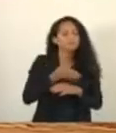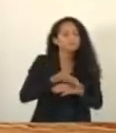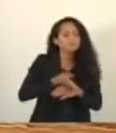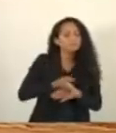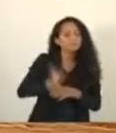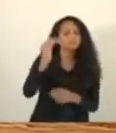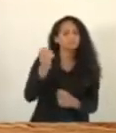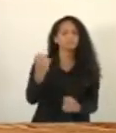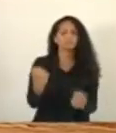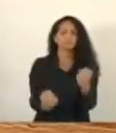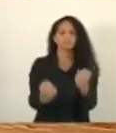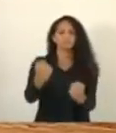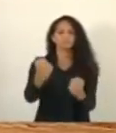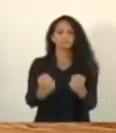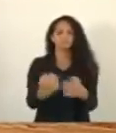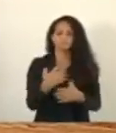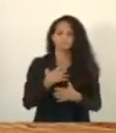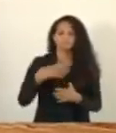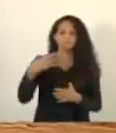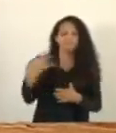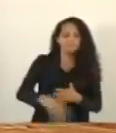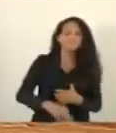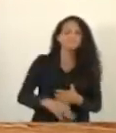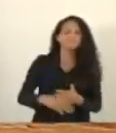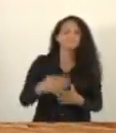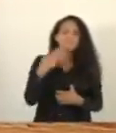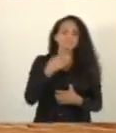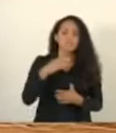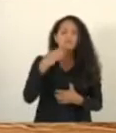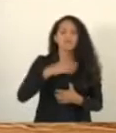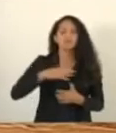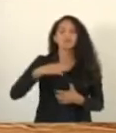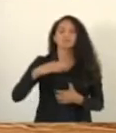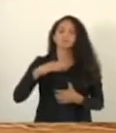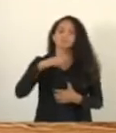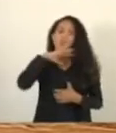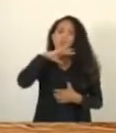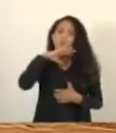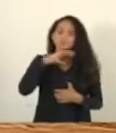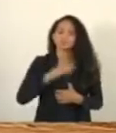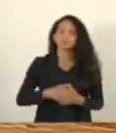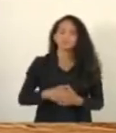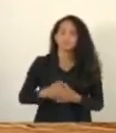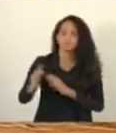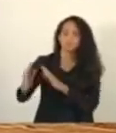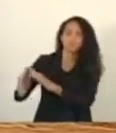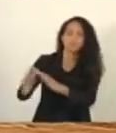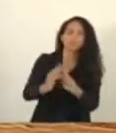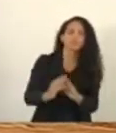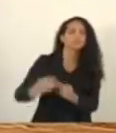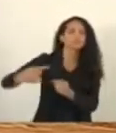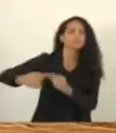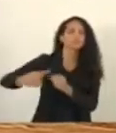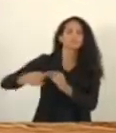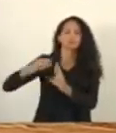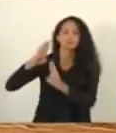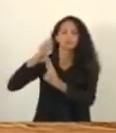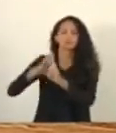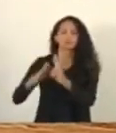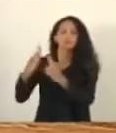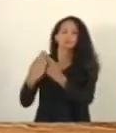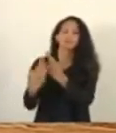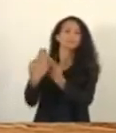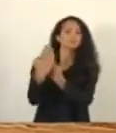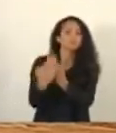que está muito ruim a situação. E pelo que os moradores de Rio Bananal têm falado, houve